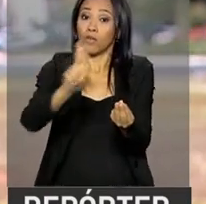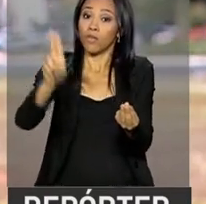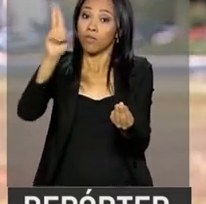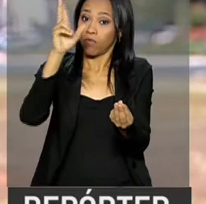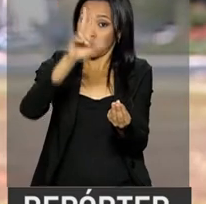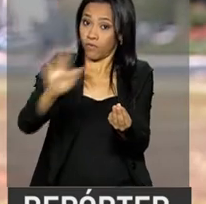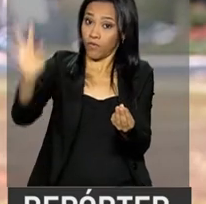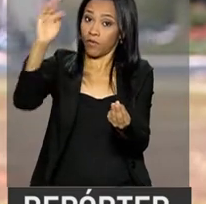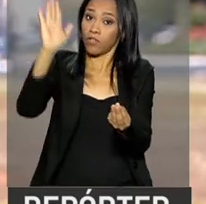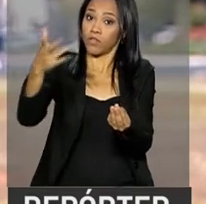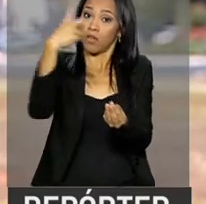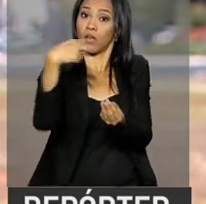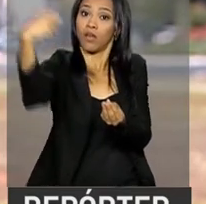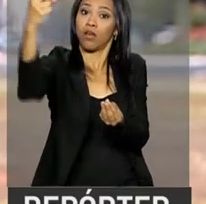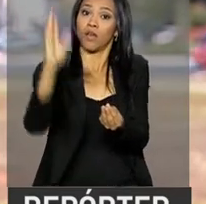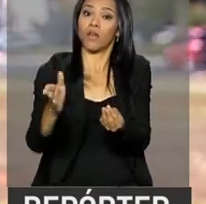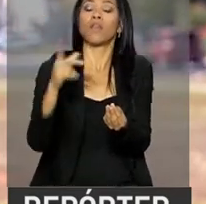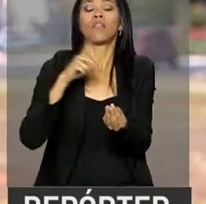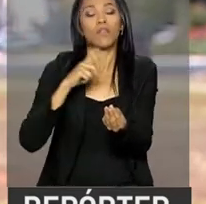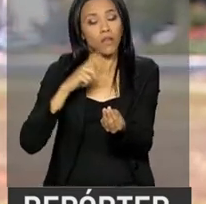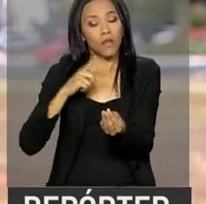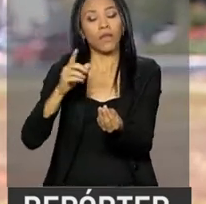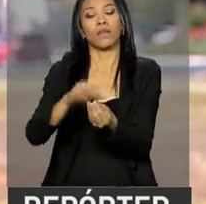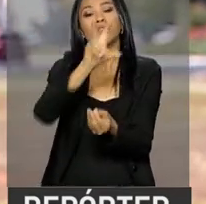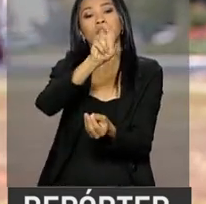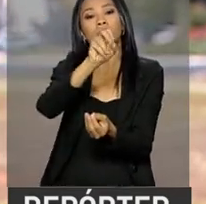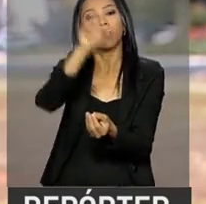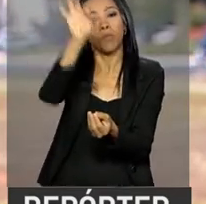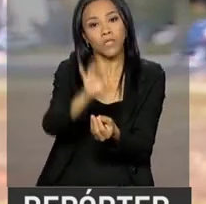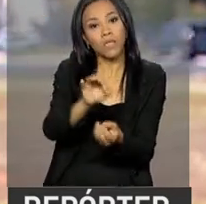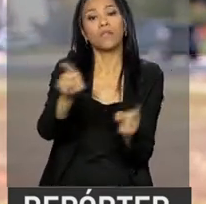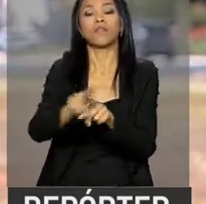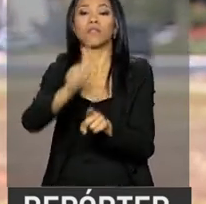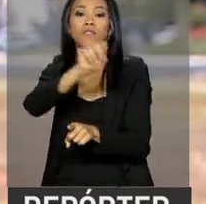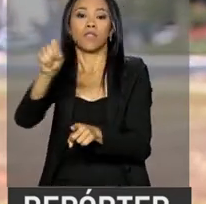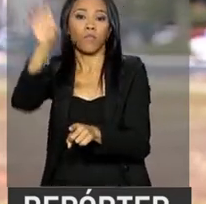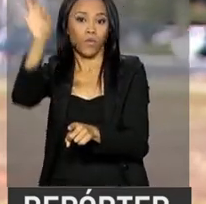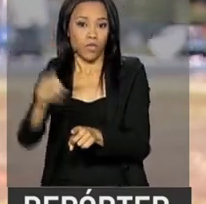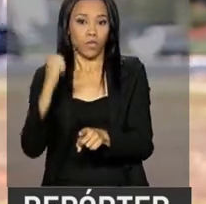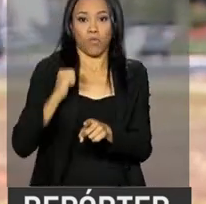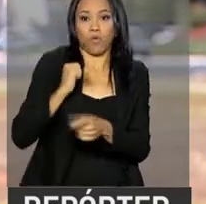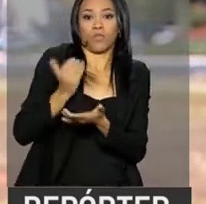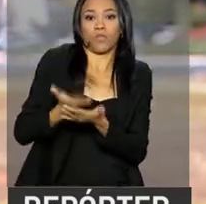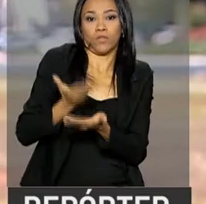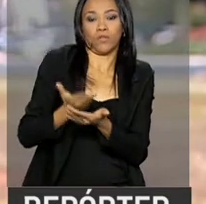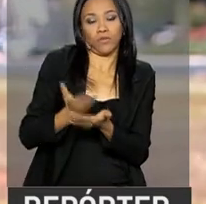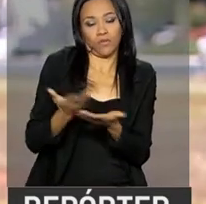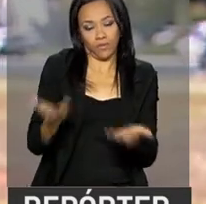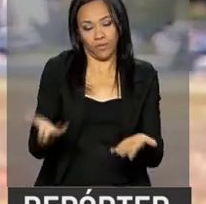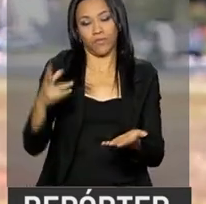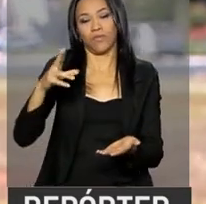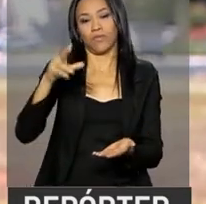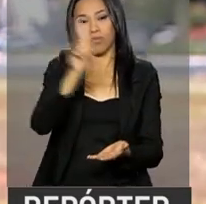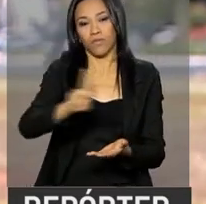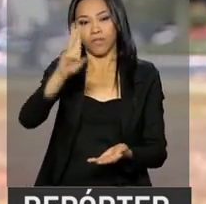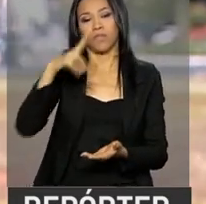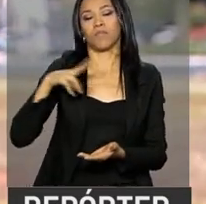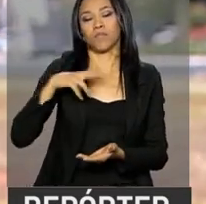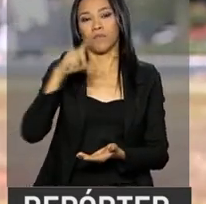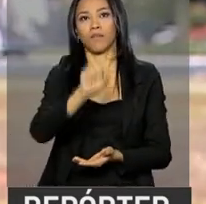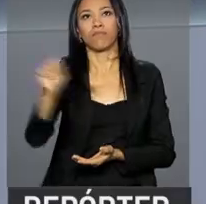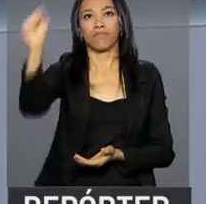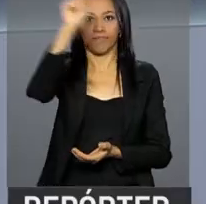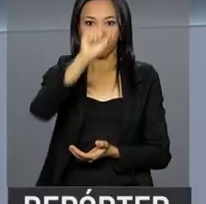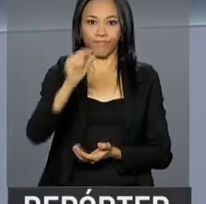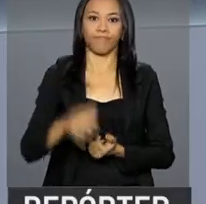prouni oferece bolsas integrais e parciais em instituições particulares de educação superior renata